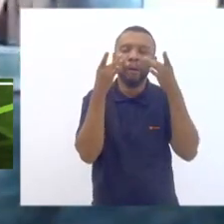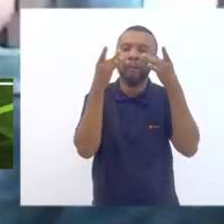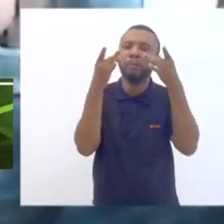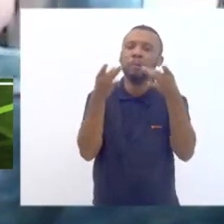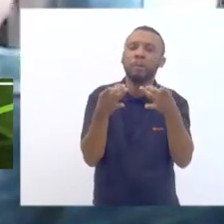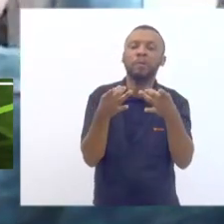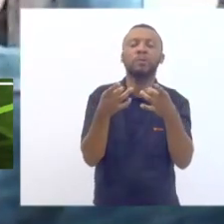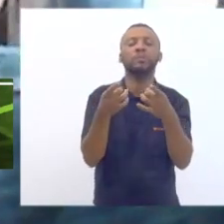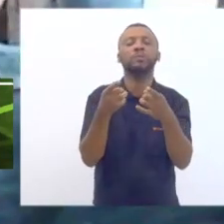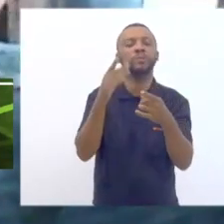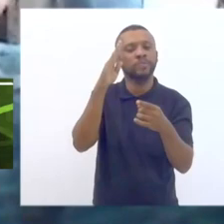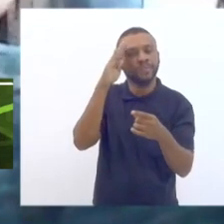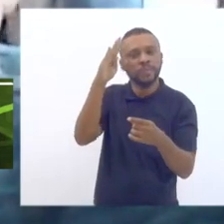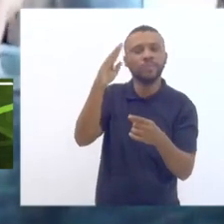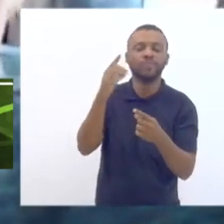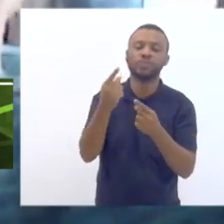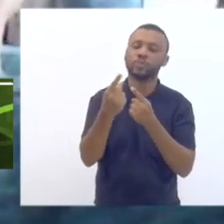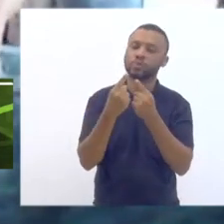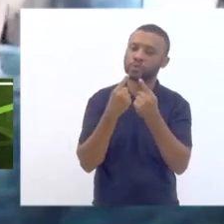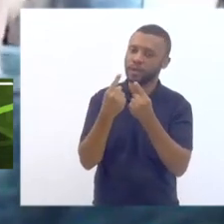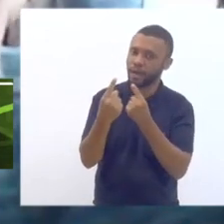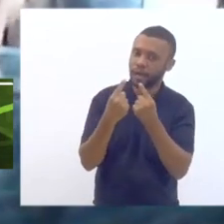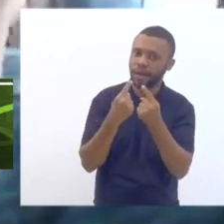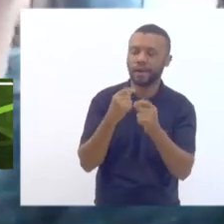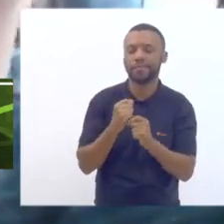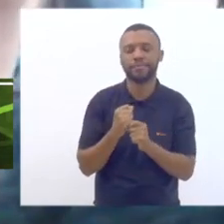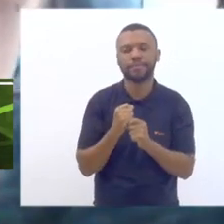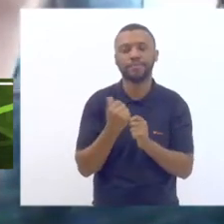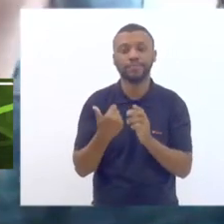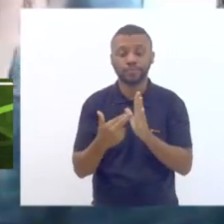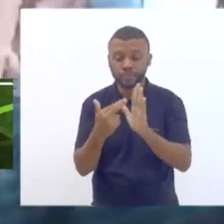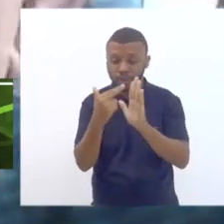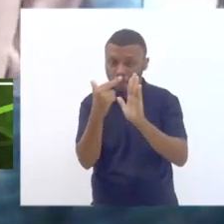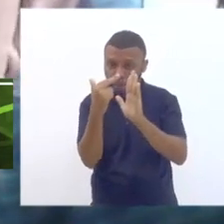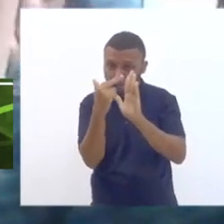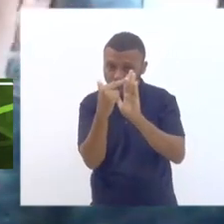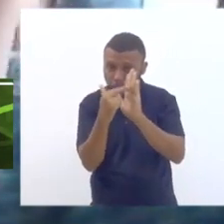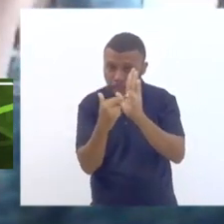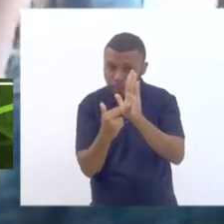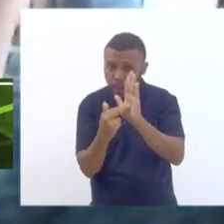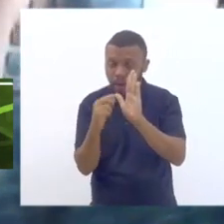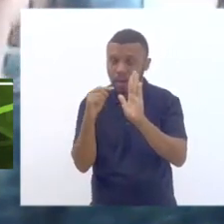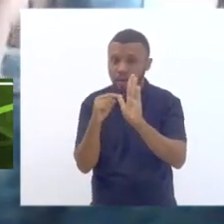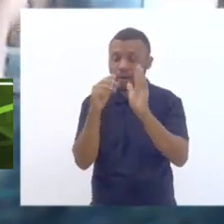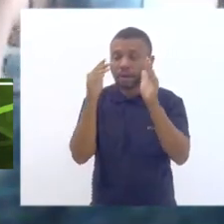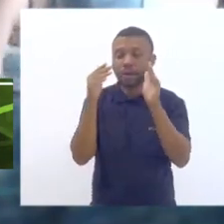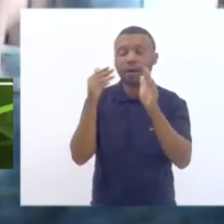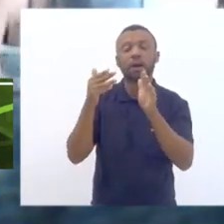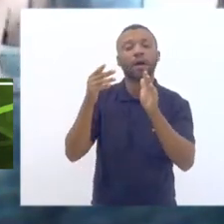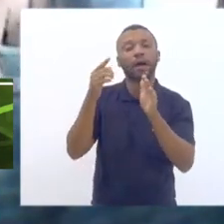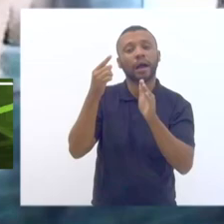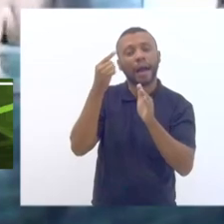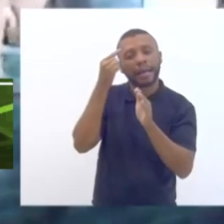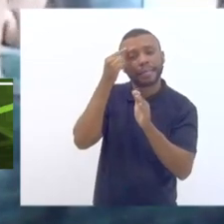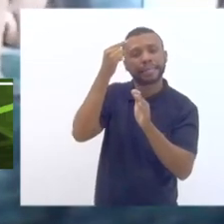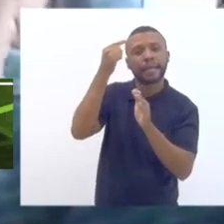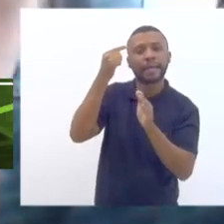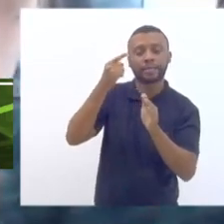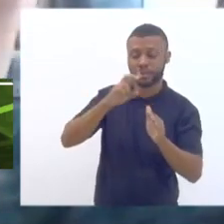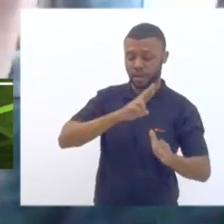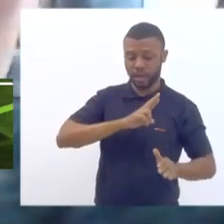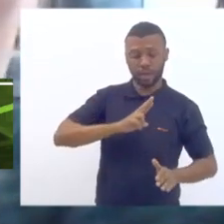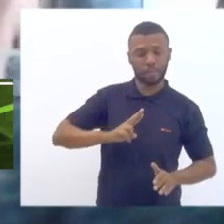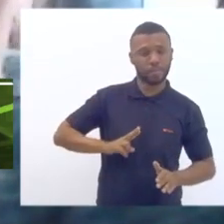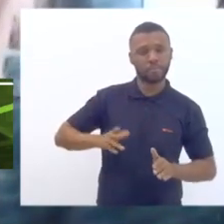o diálogo, preza os preceitos republicanos, né? Nunca vi